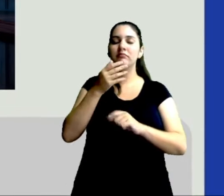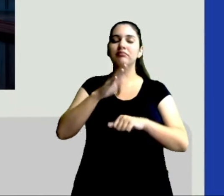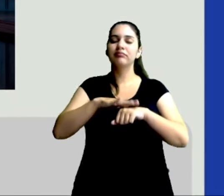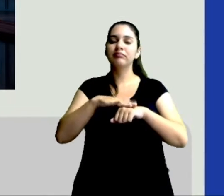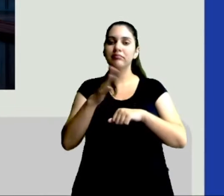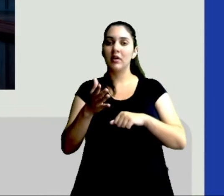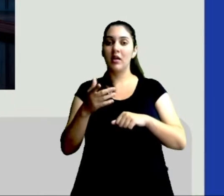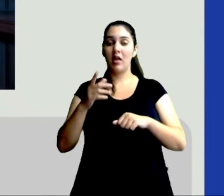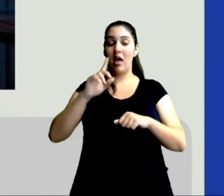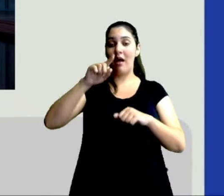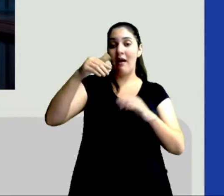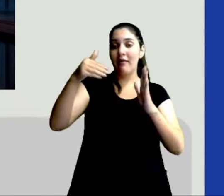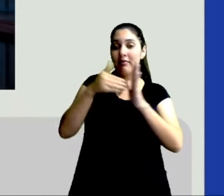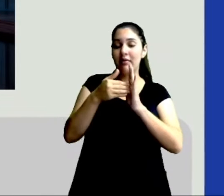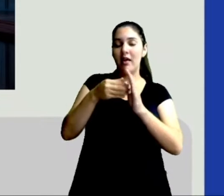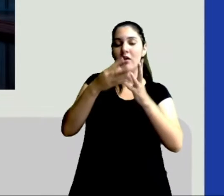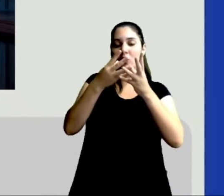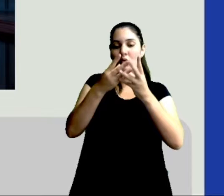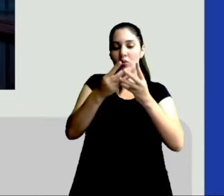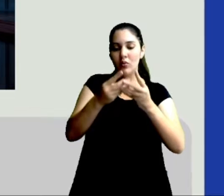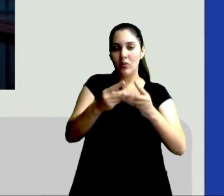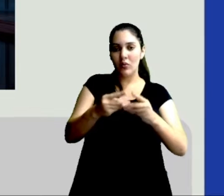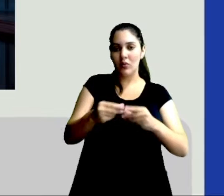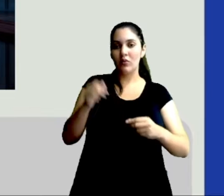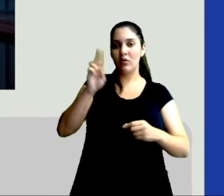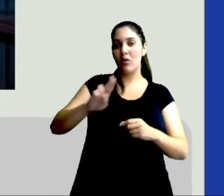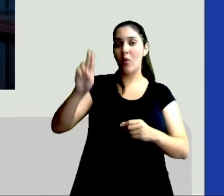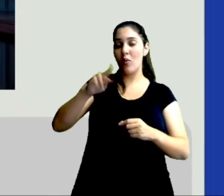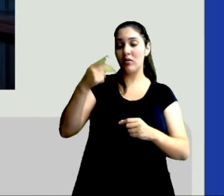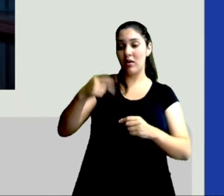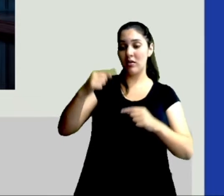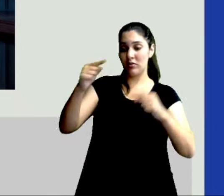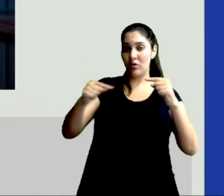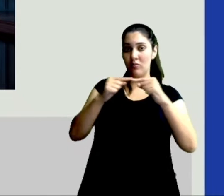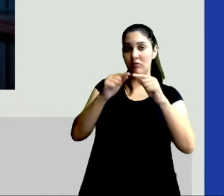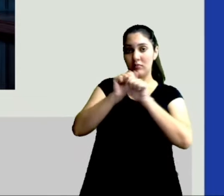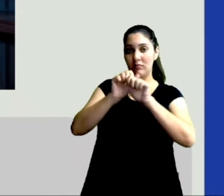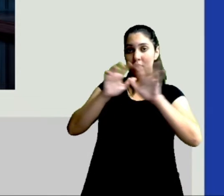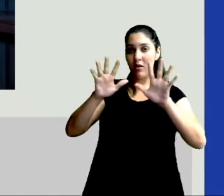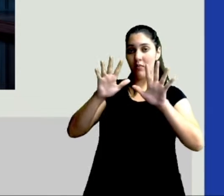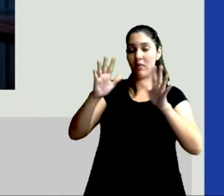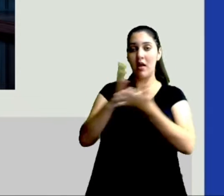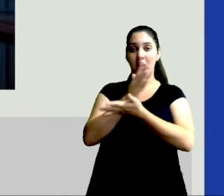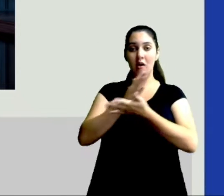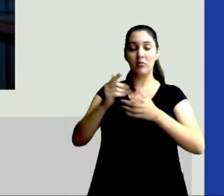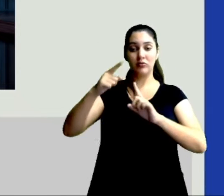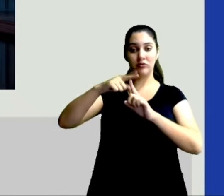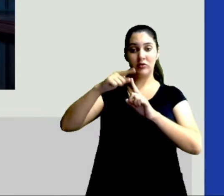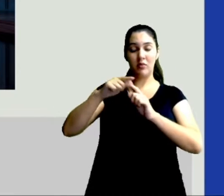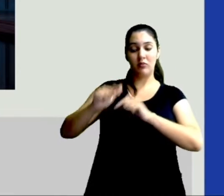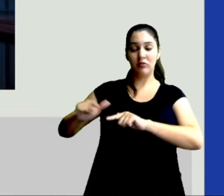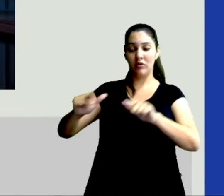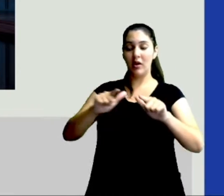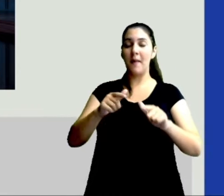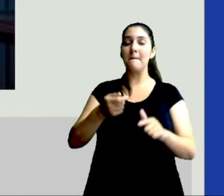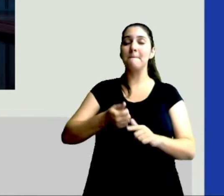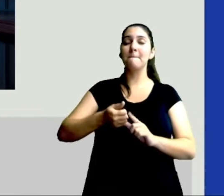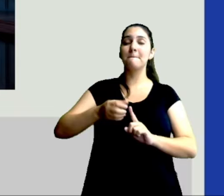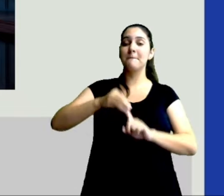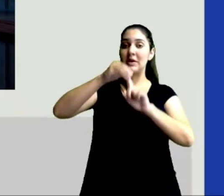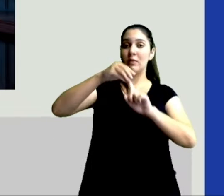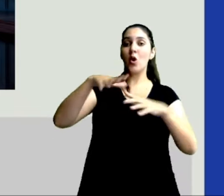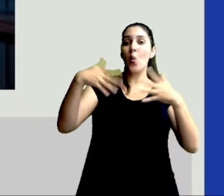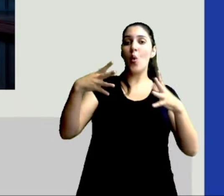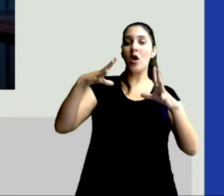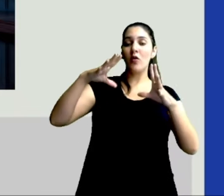ela vá derretendo e a gente utiliza esse objeto para iluminar alguns tipos de ambientes, principalmente quando falta energia à